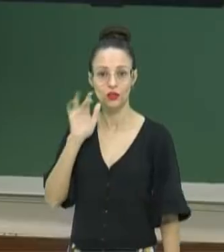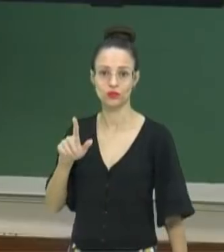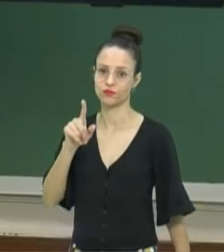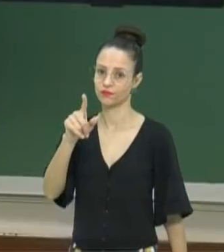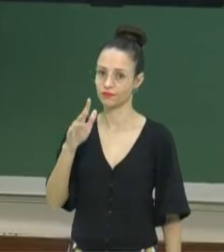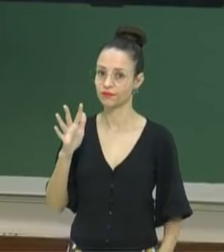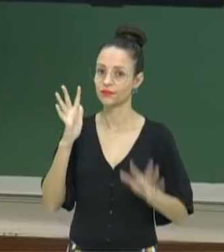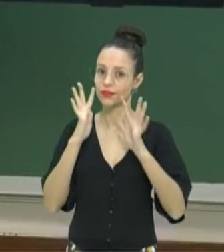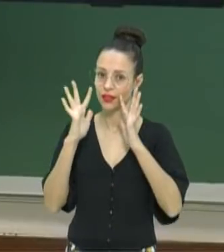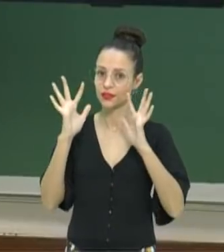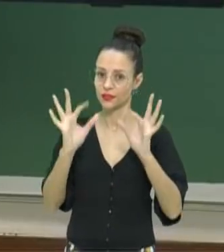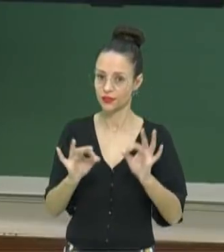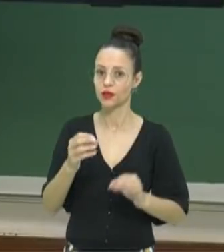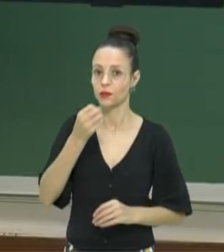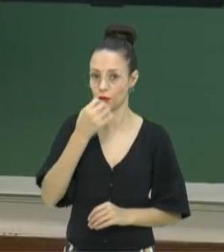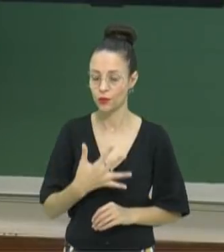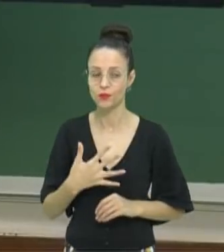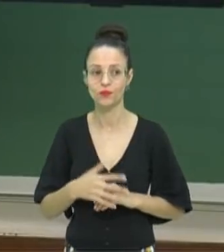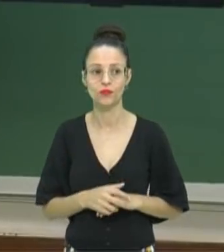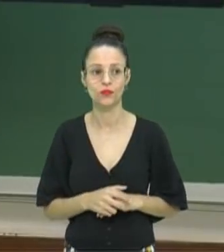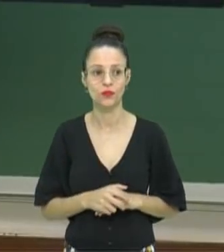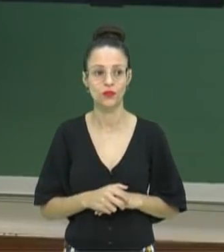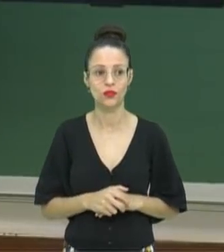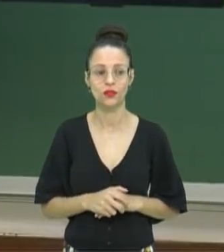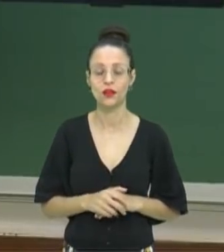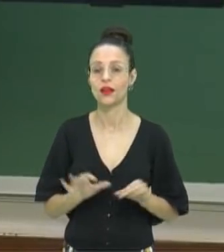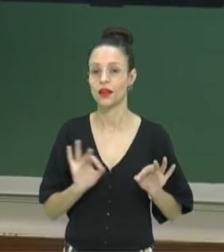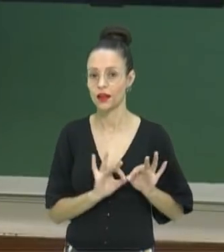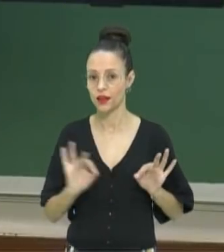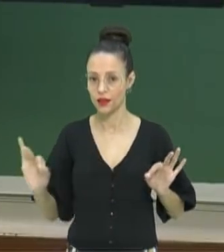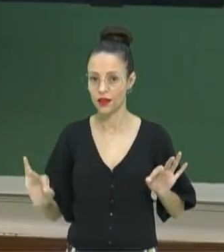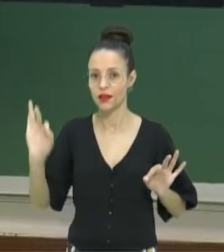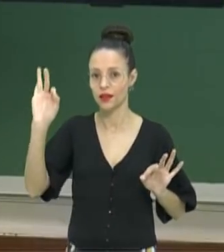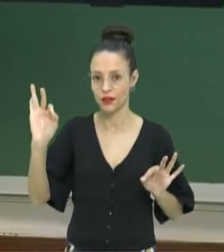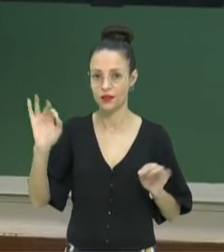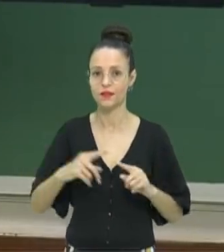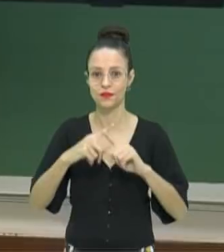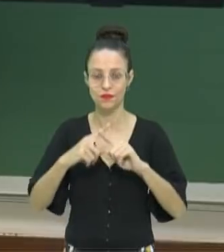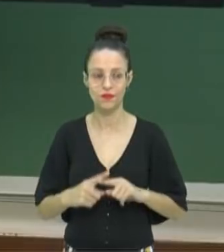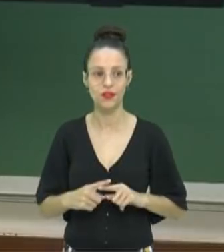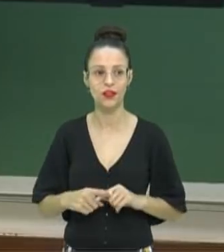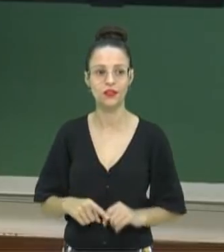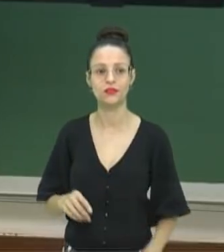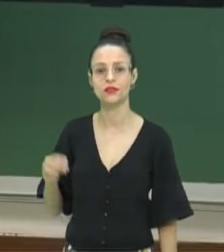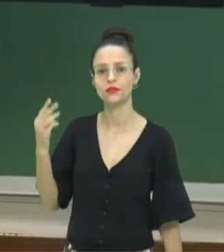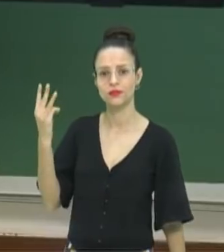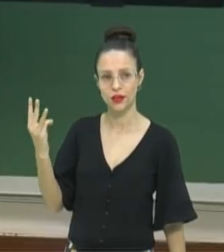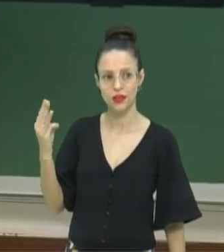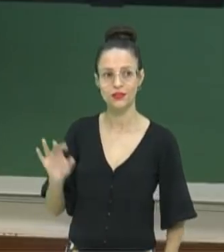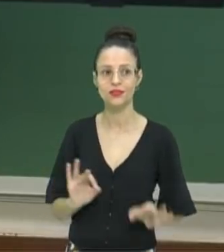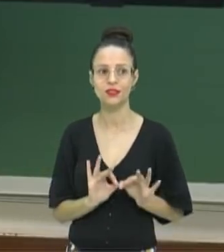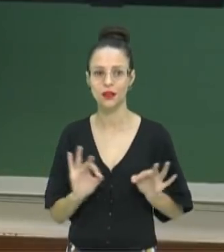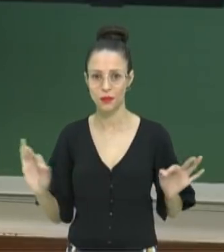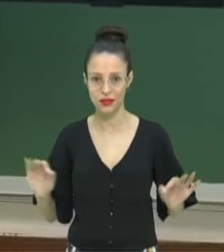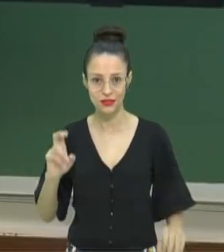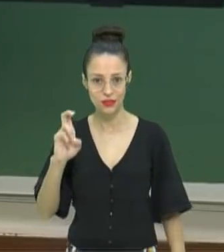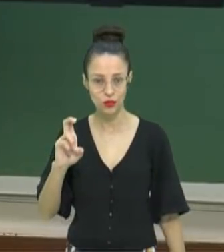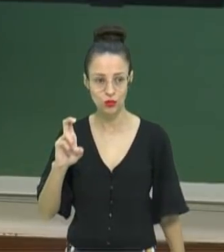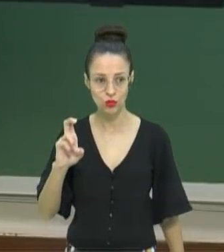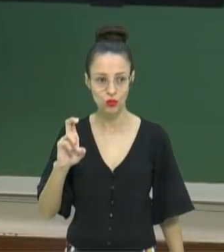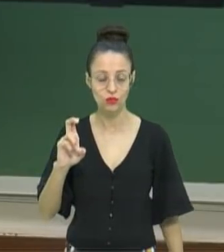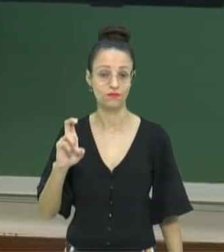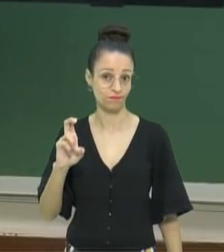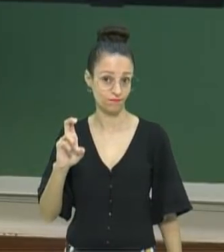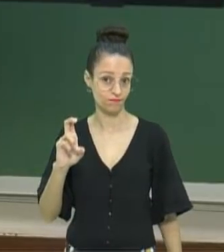prestar um pouquinho de atenção, tá bom? A área é base vezes altura. Beleza, professora? A altura é 3 e a base é 5?